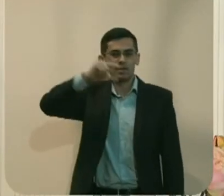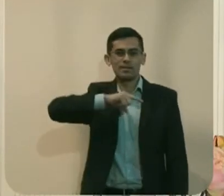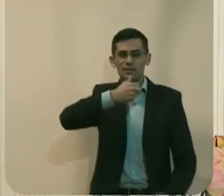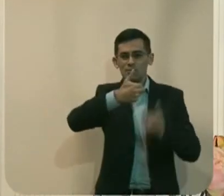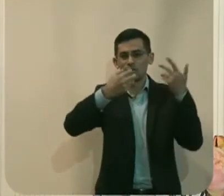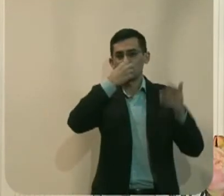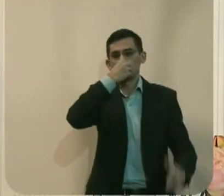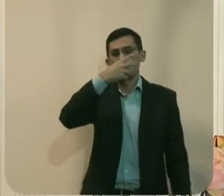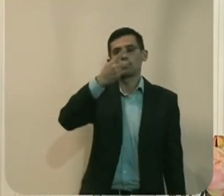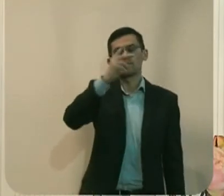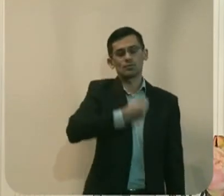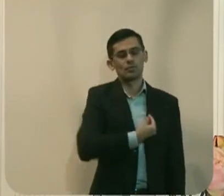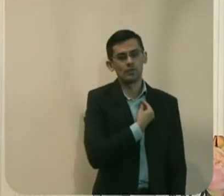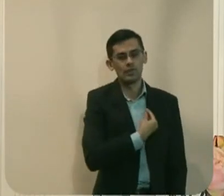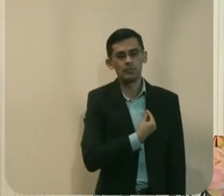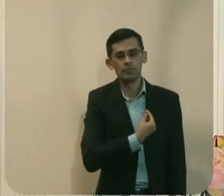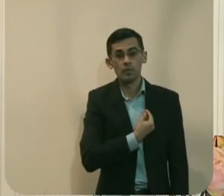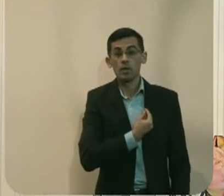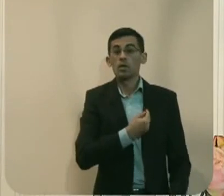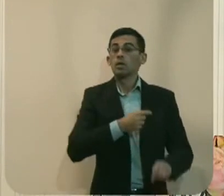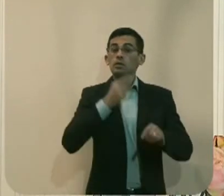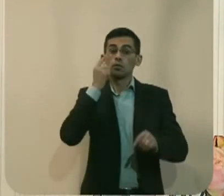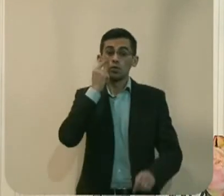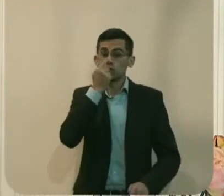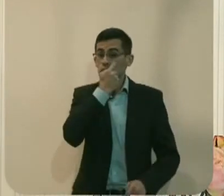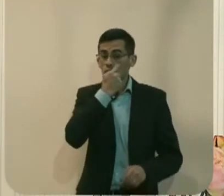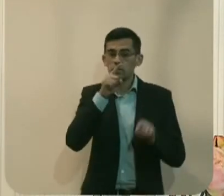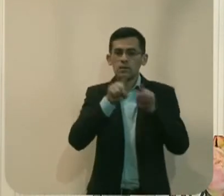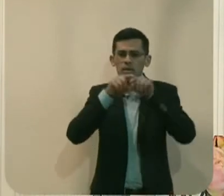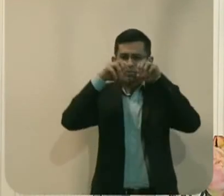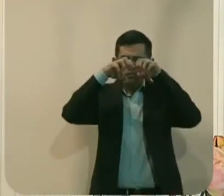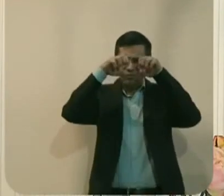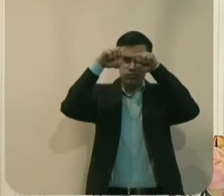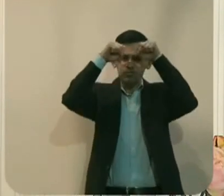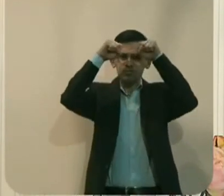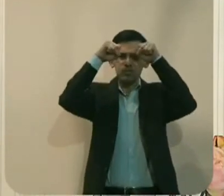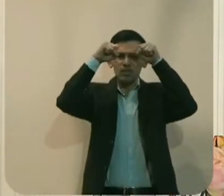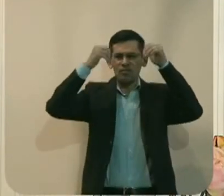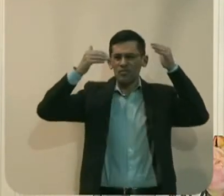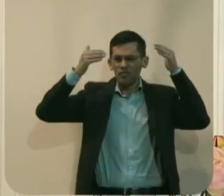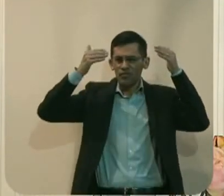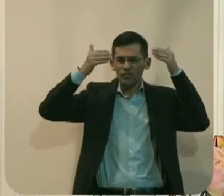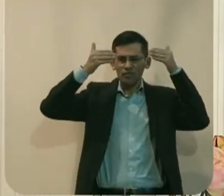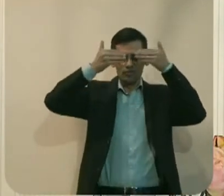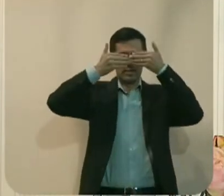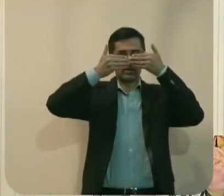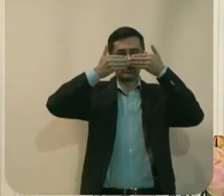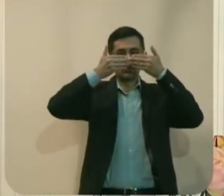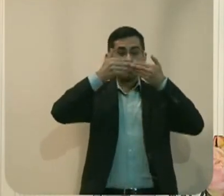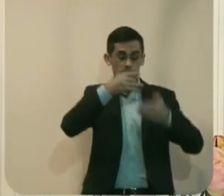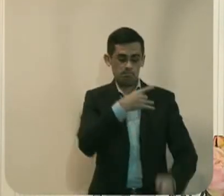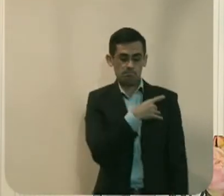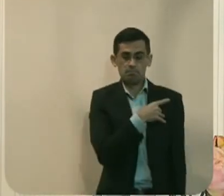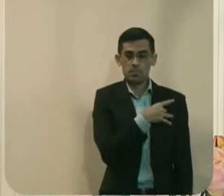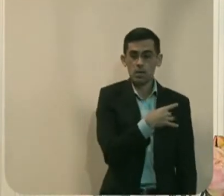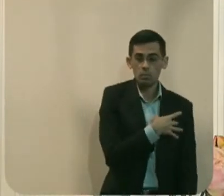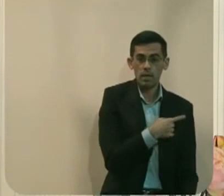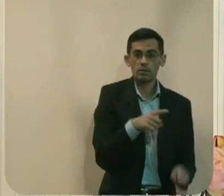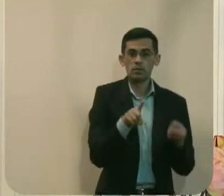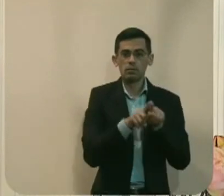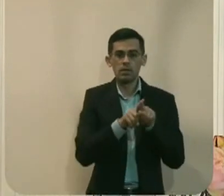você. E quando os nossos olhos estão escuros, obscurecidos pelo medo e